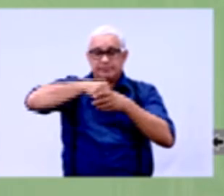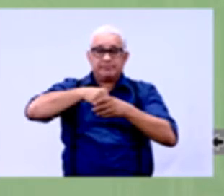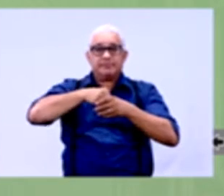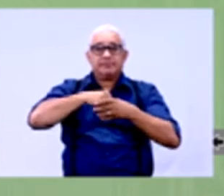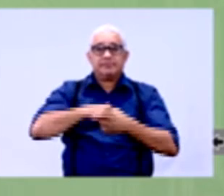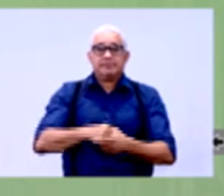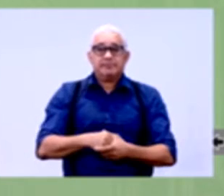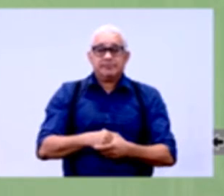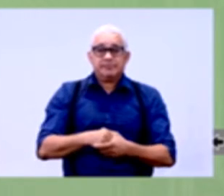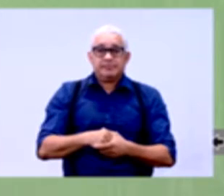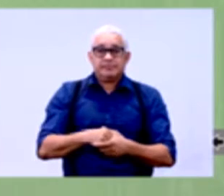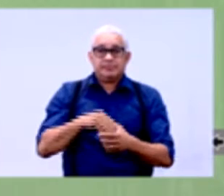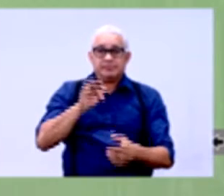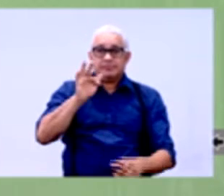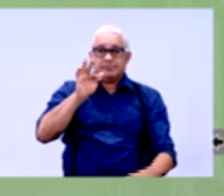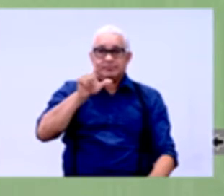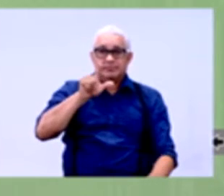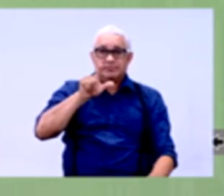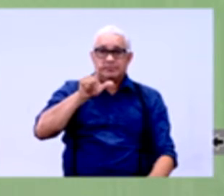funciona o nosso fluxo